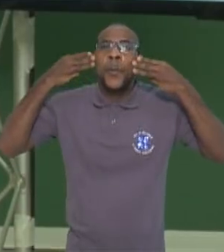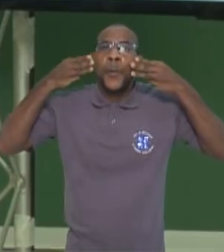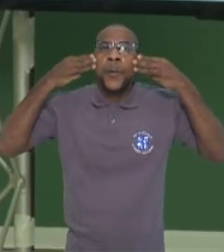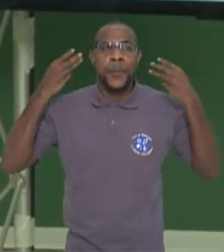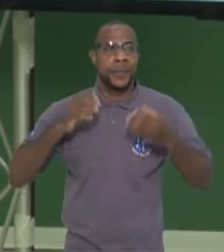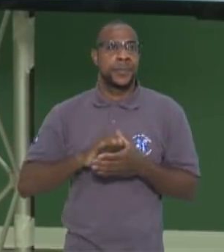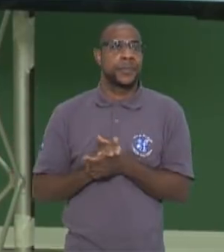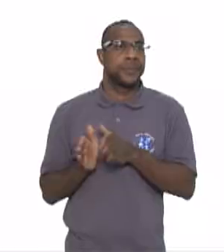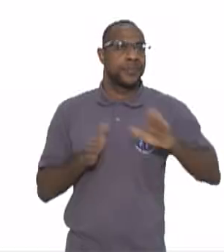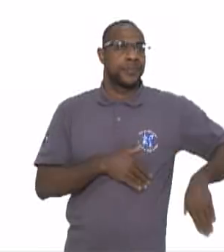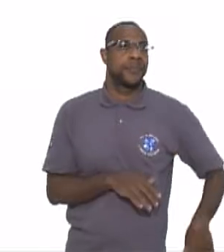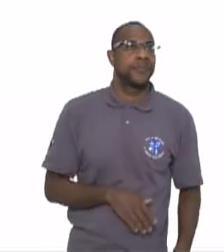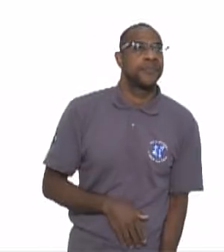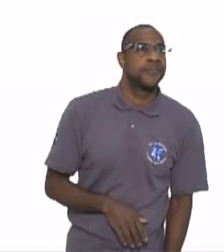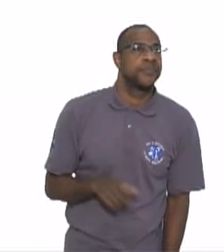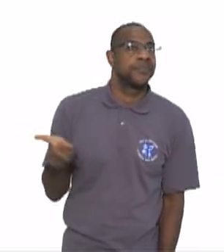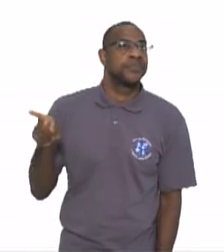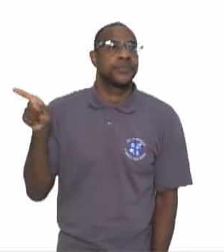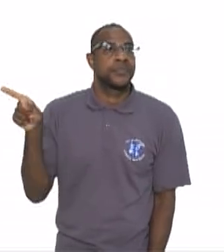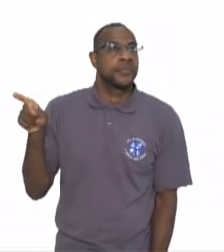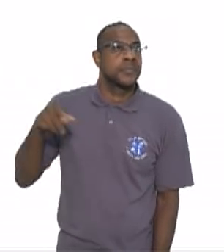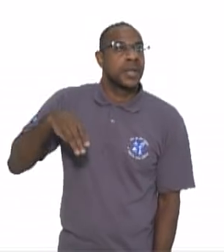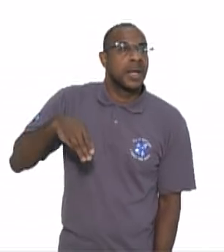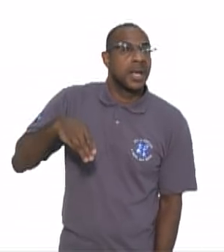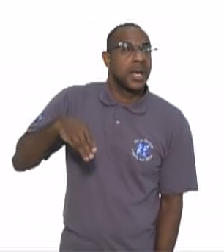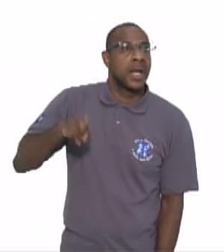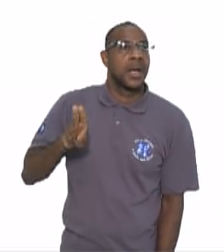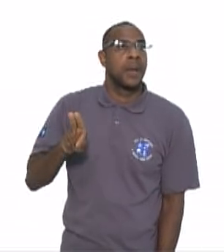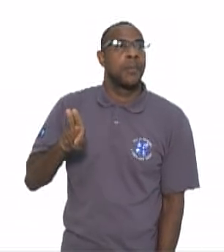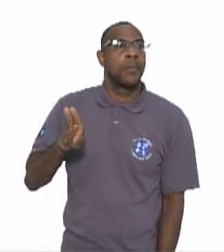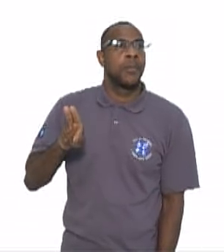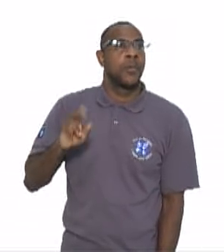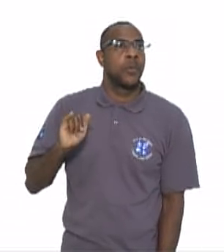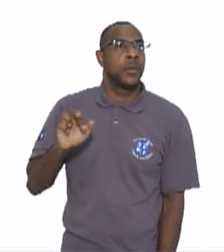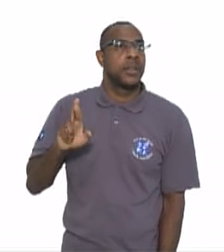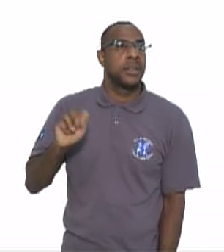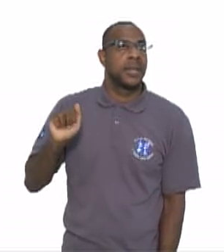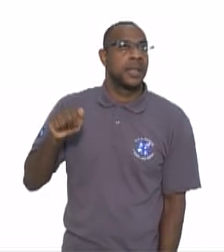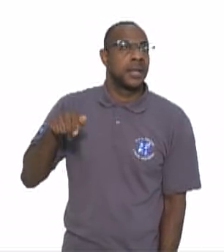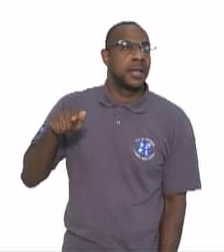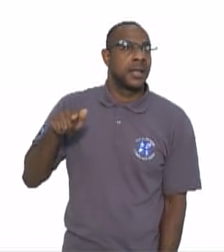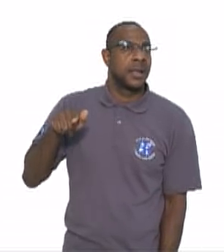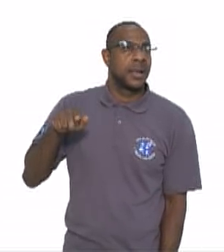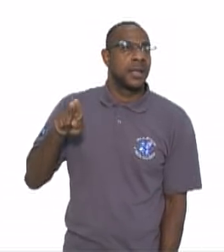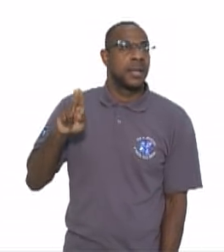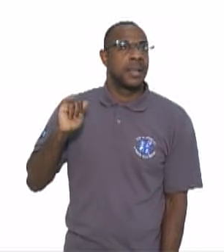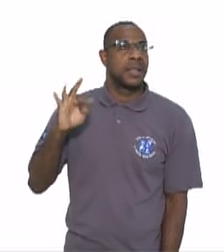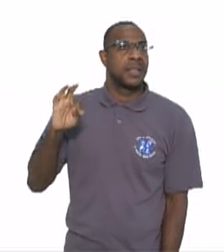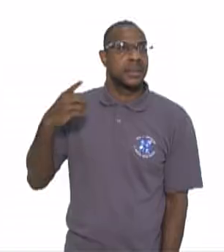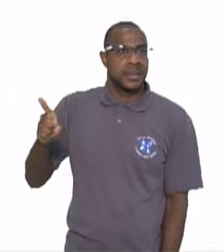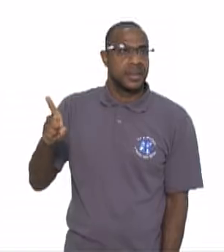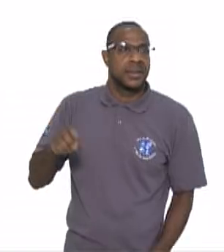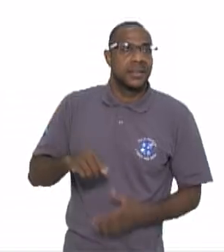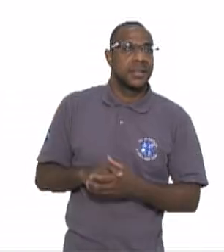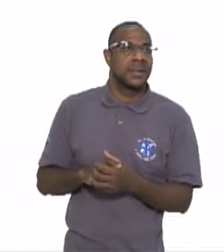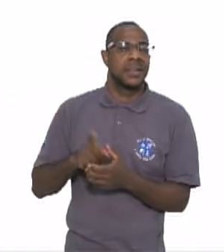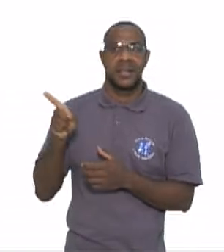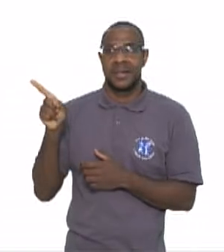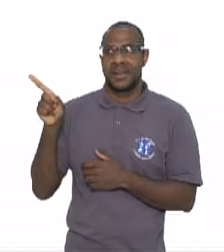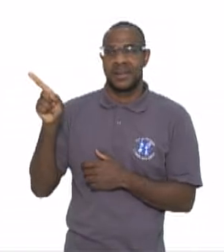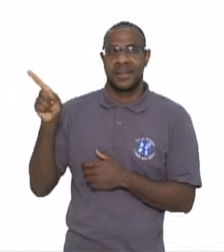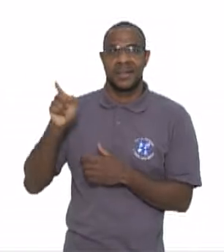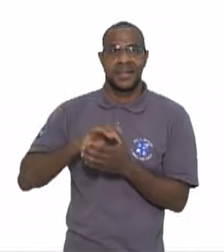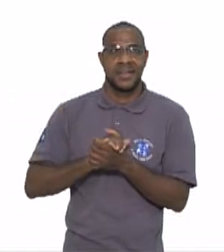geralmente pequenininhos, tá? Menor que o palmo de uma mão. Ali eu coloquei Muiractã, escrito de